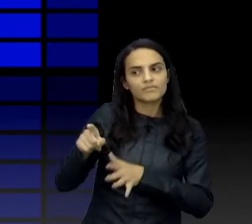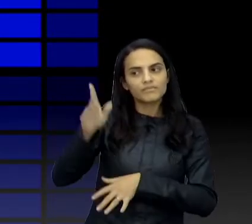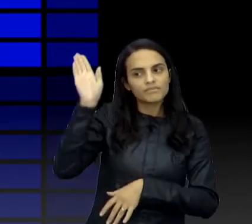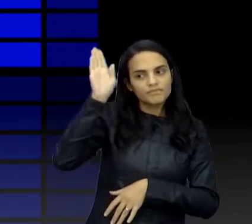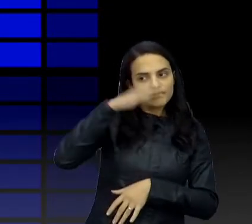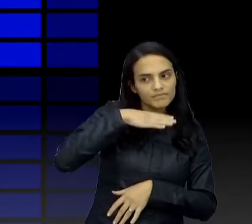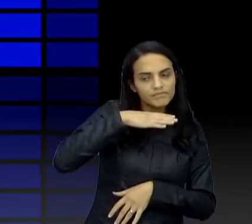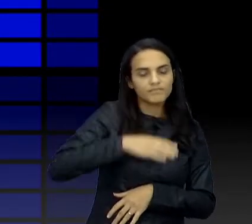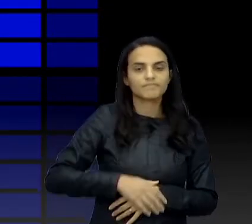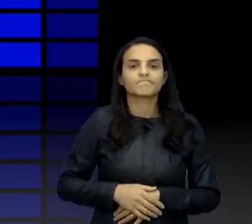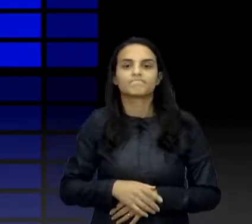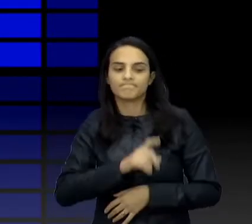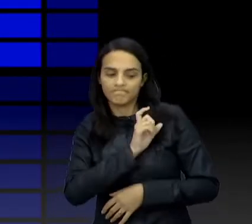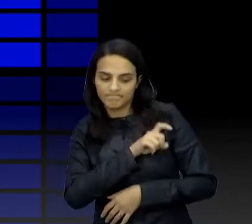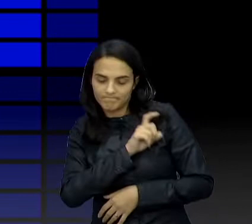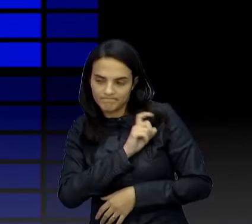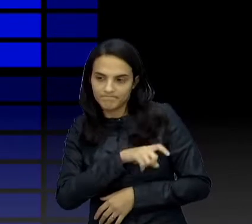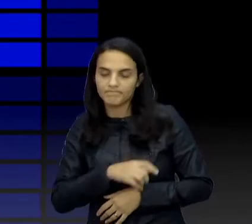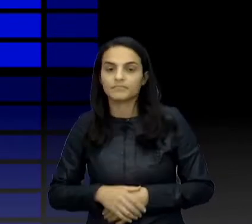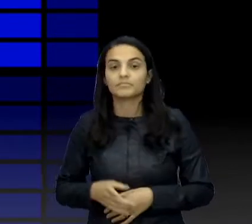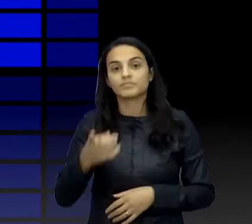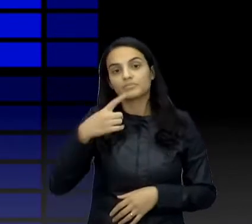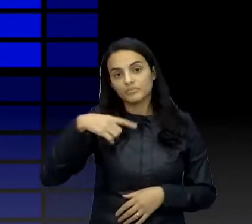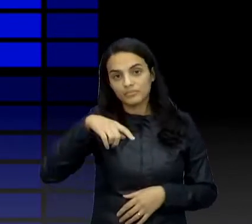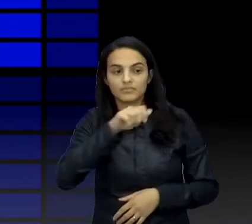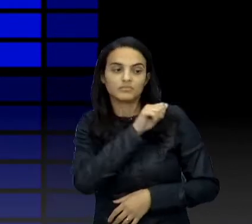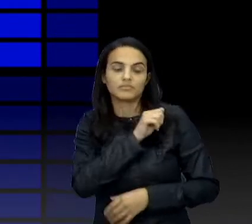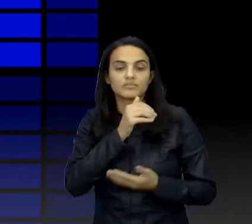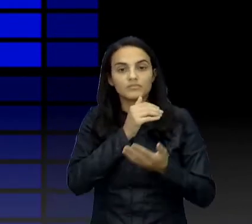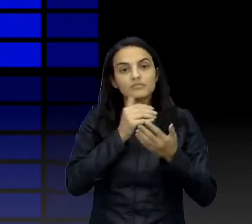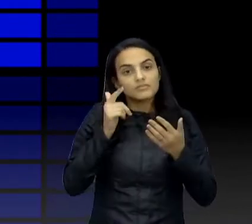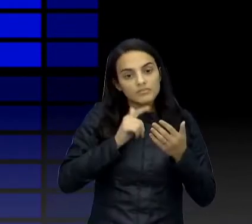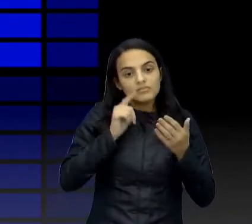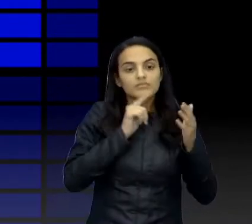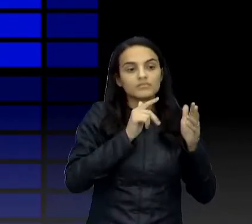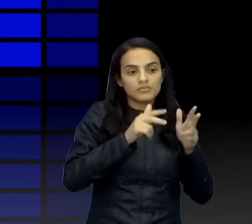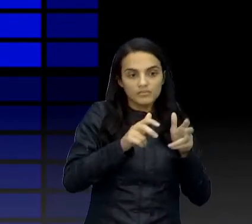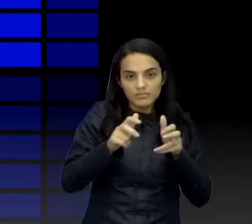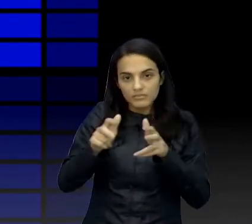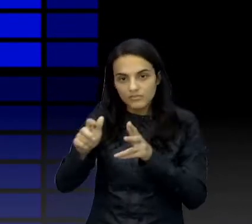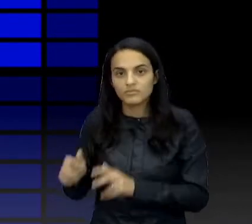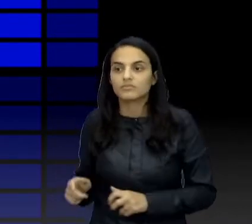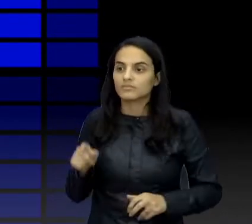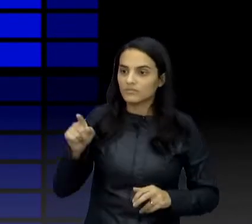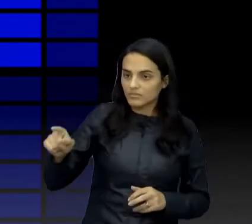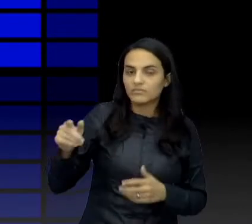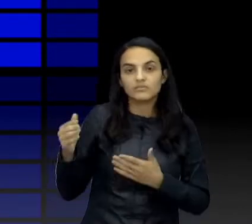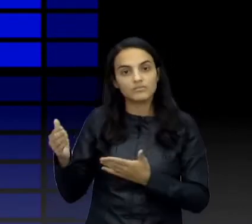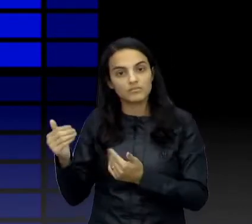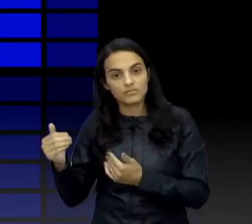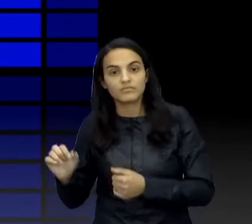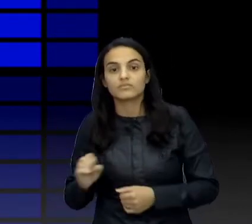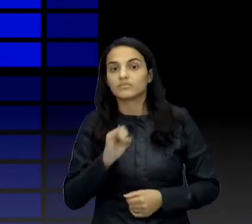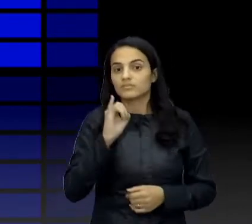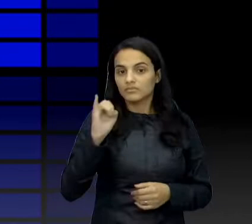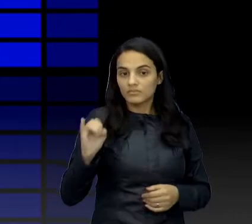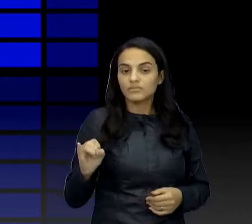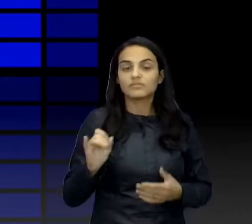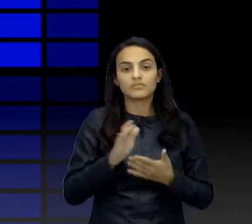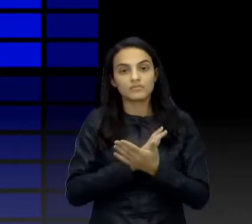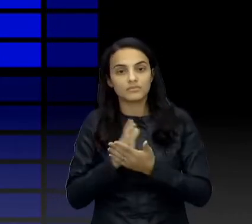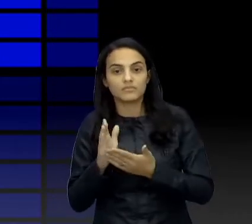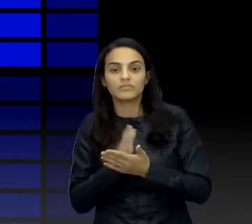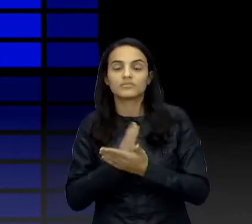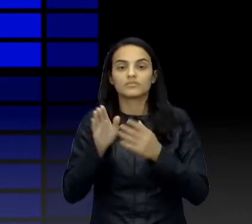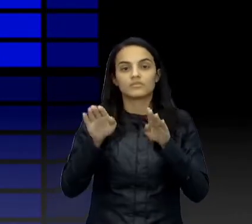fato. Então o nosso estudante ele consegue perceber isso, né? Que ele é jovem se ele estiver dentro de alguns padrões, e